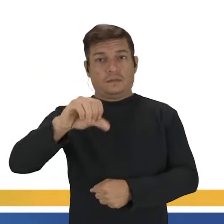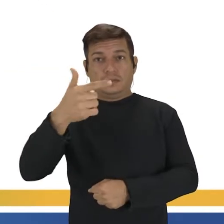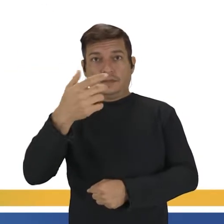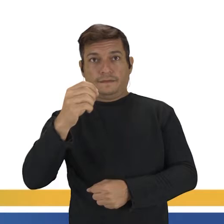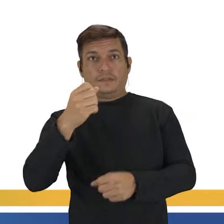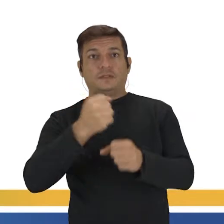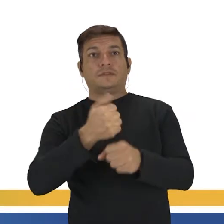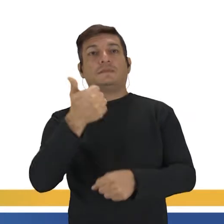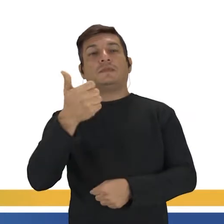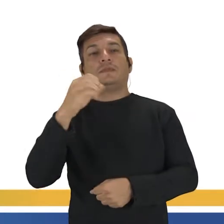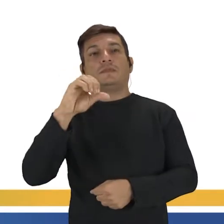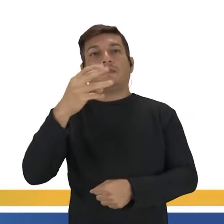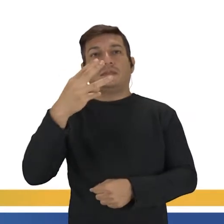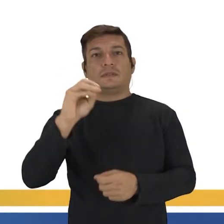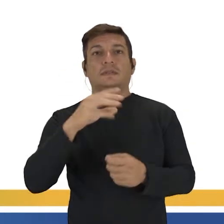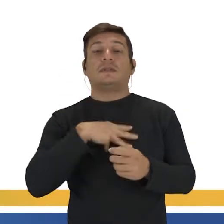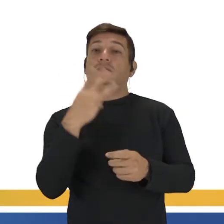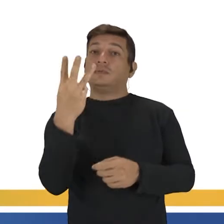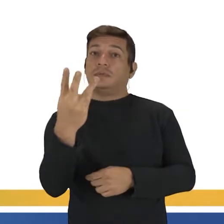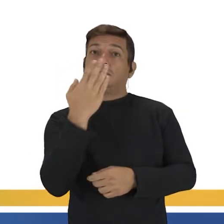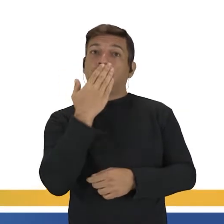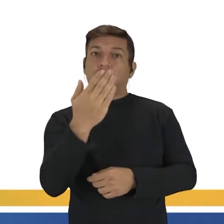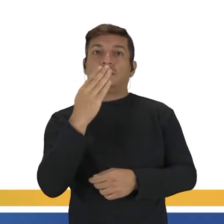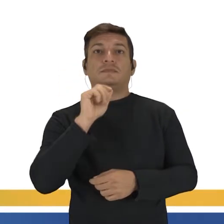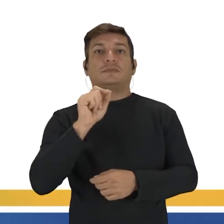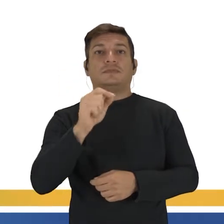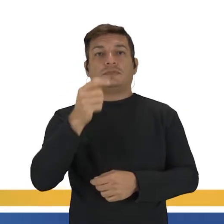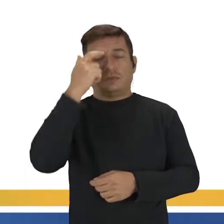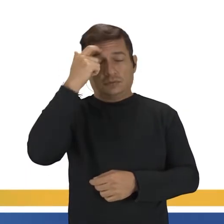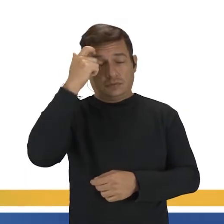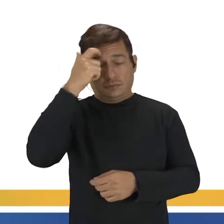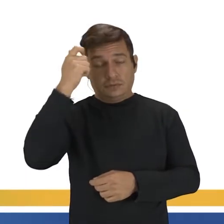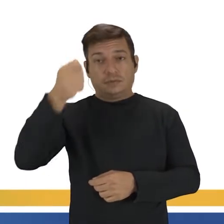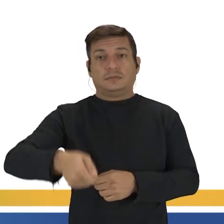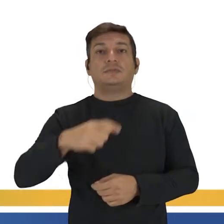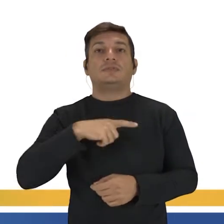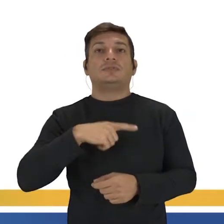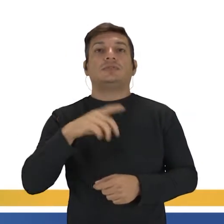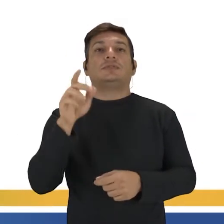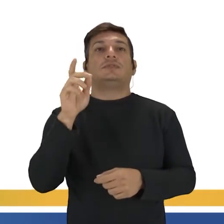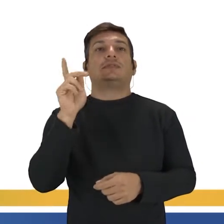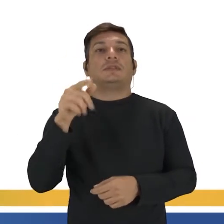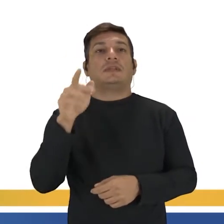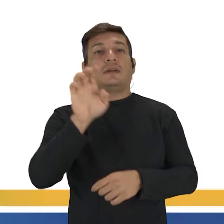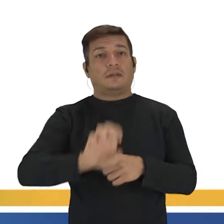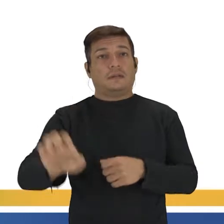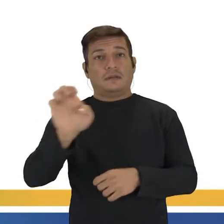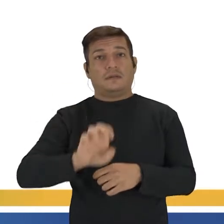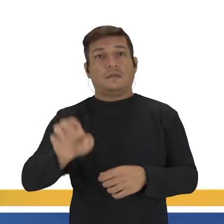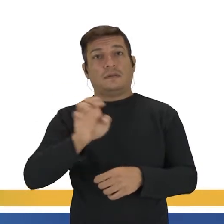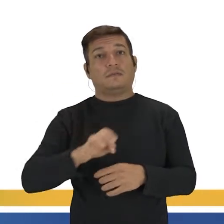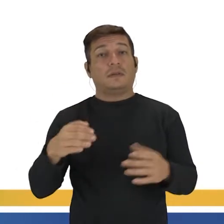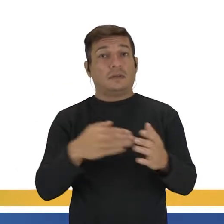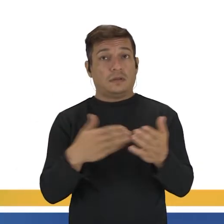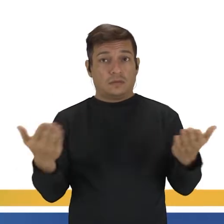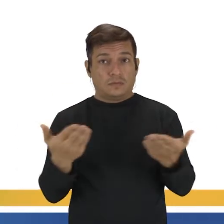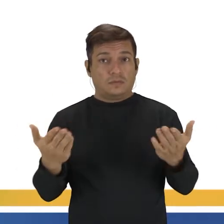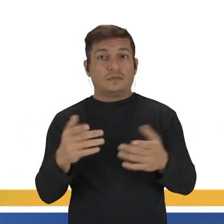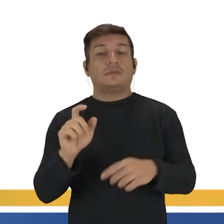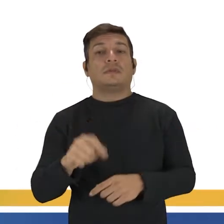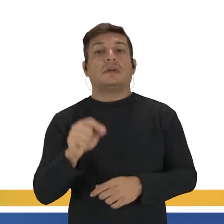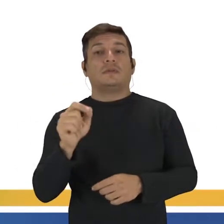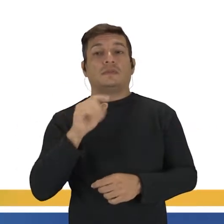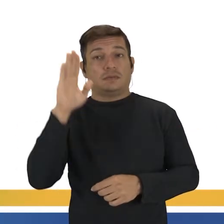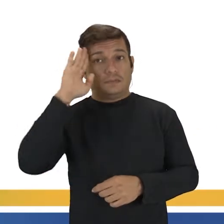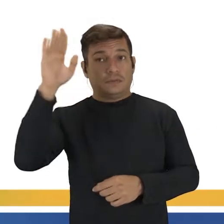regimes totalitários que existiam na Europa e que até hoje são considerados os maiores regimes totalitários da história